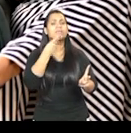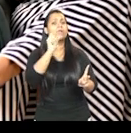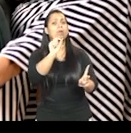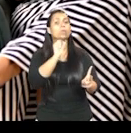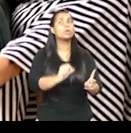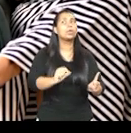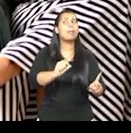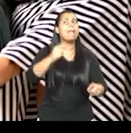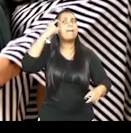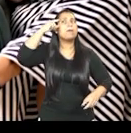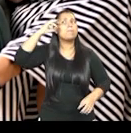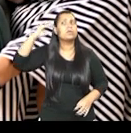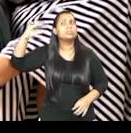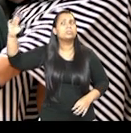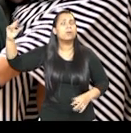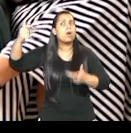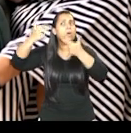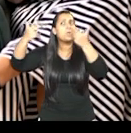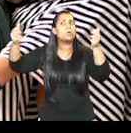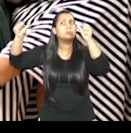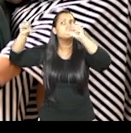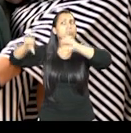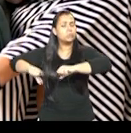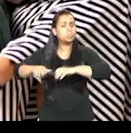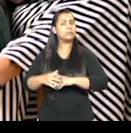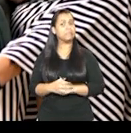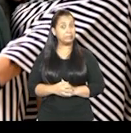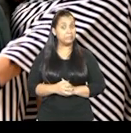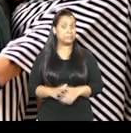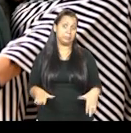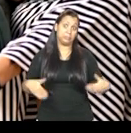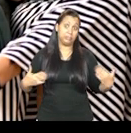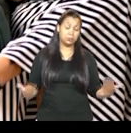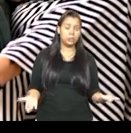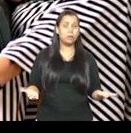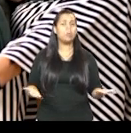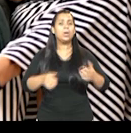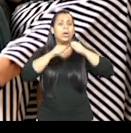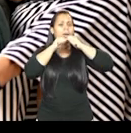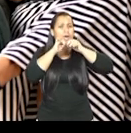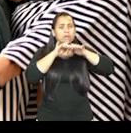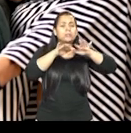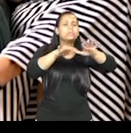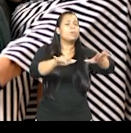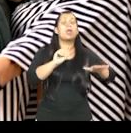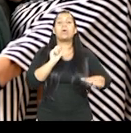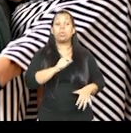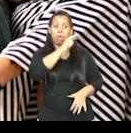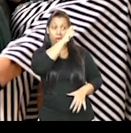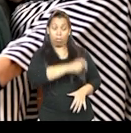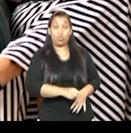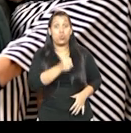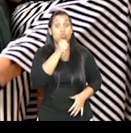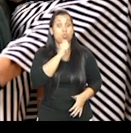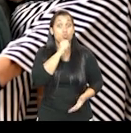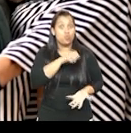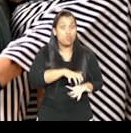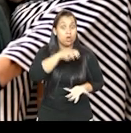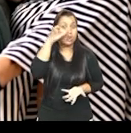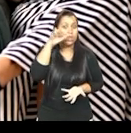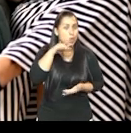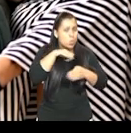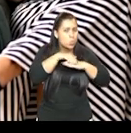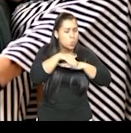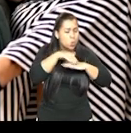imaginar coisas sinistras. Começaram então a espalhar o boato de que o velhinho, quando a noite